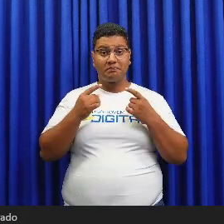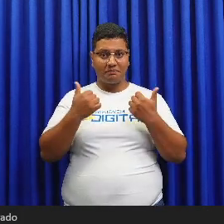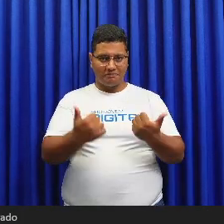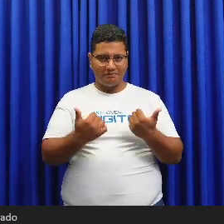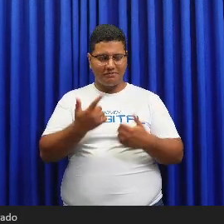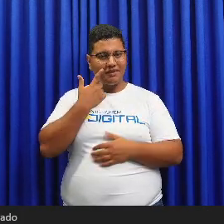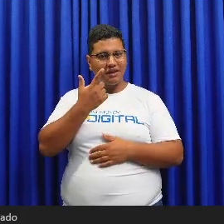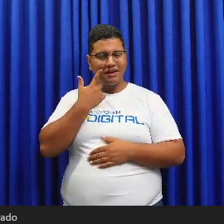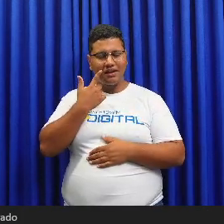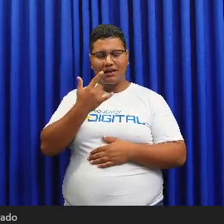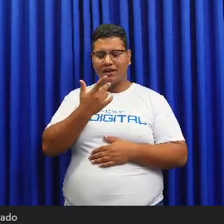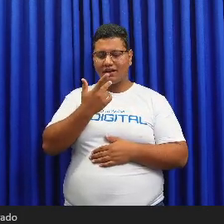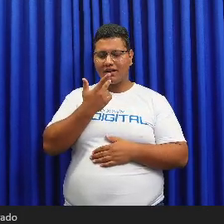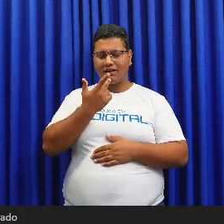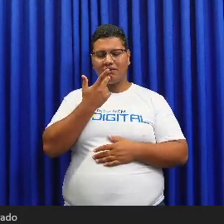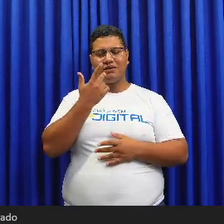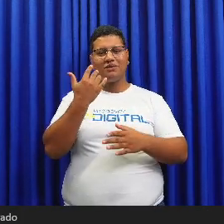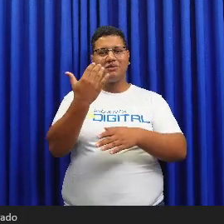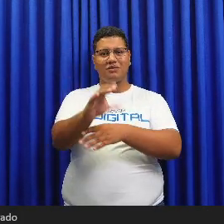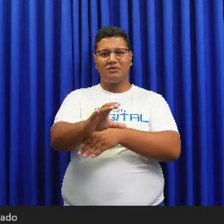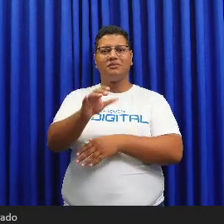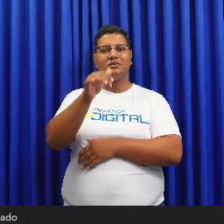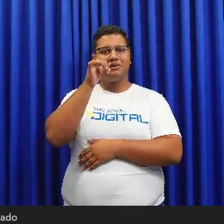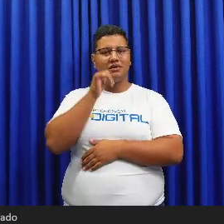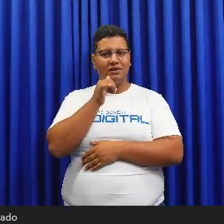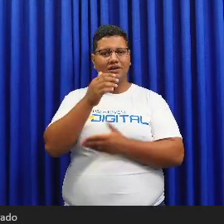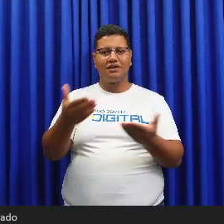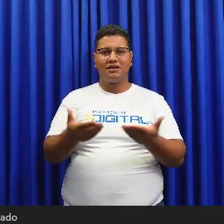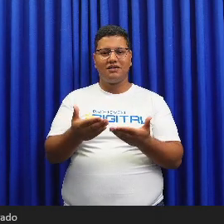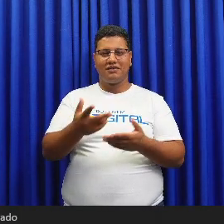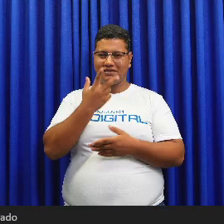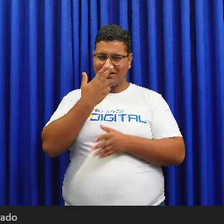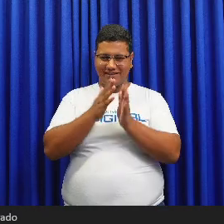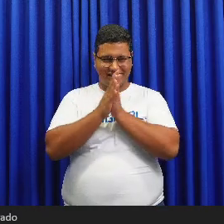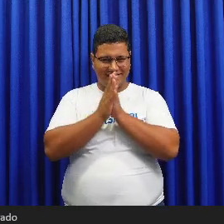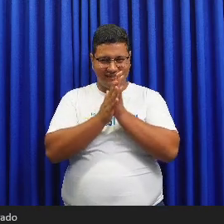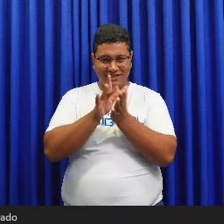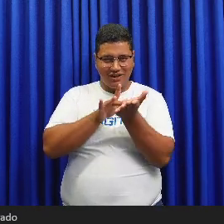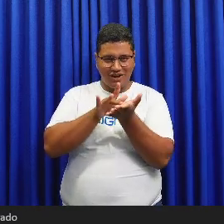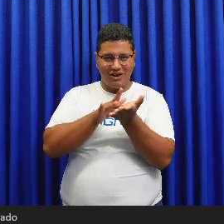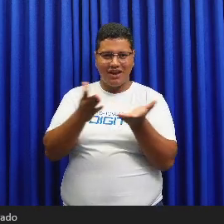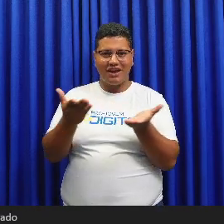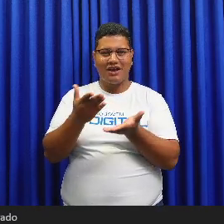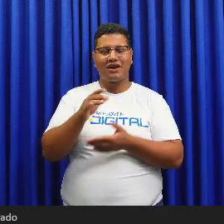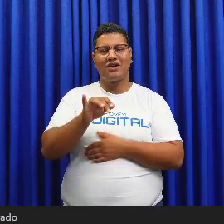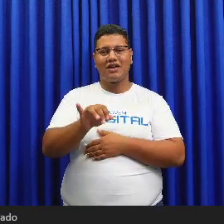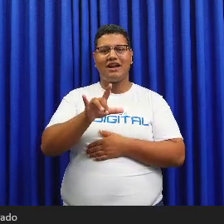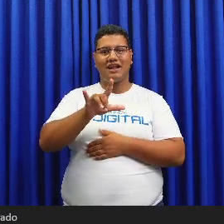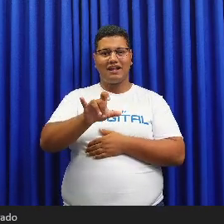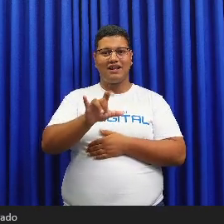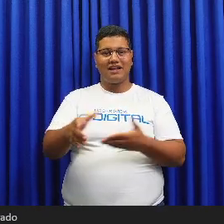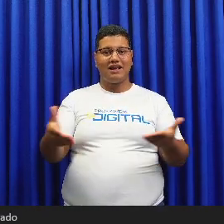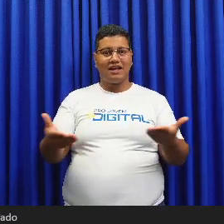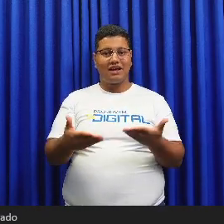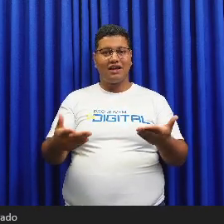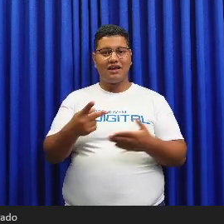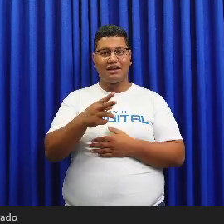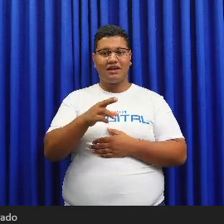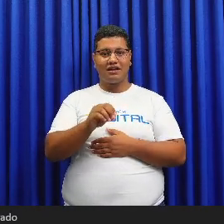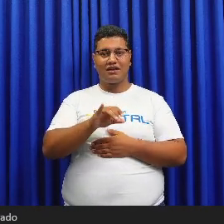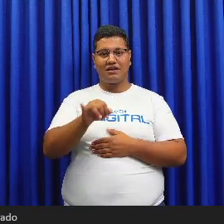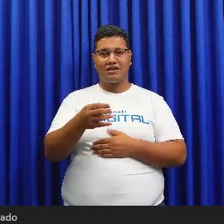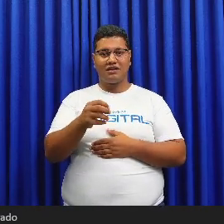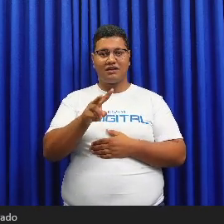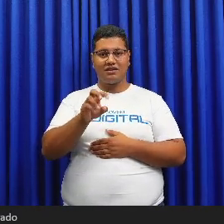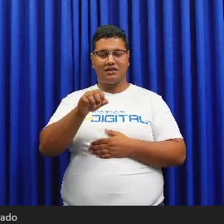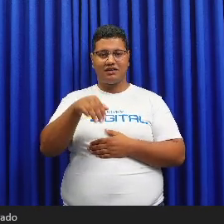Beleza? Então, basicamente, eu vou postar a foto dessa moça, eu vou fazer uma trollagem. Se você for lá agora no Instagram do ProJovem